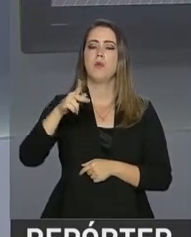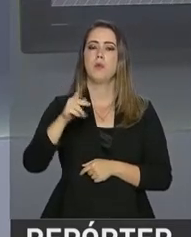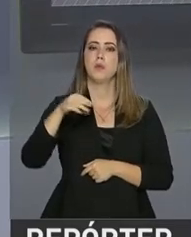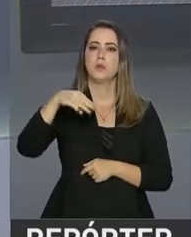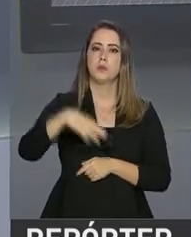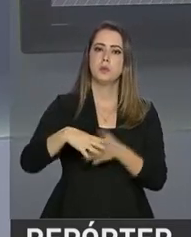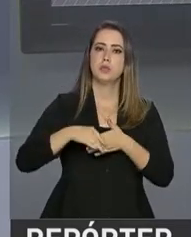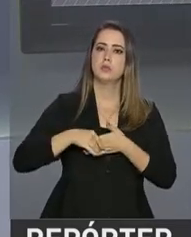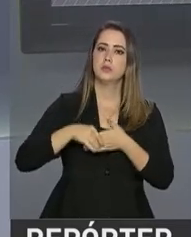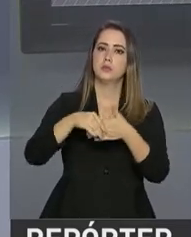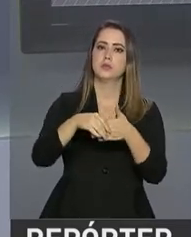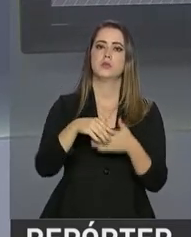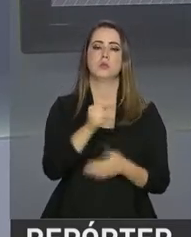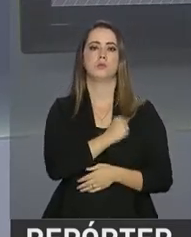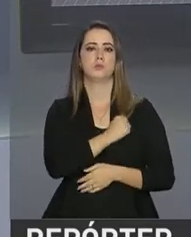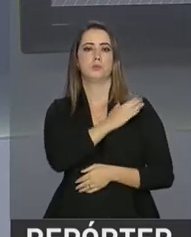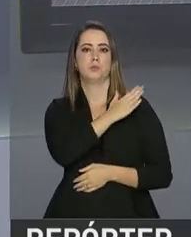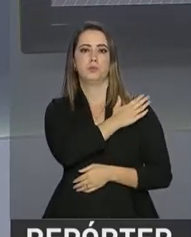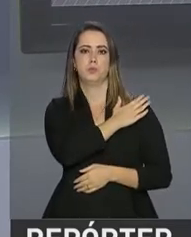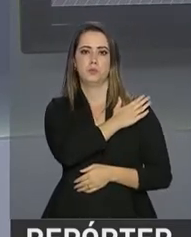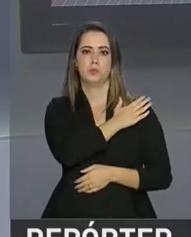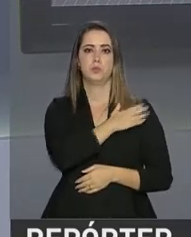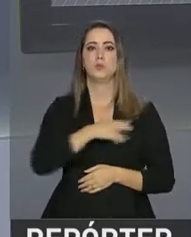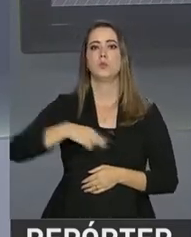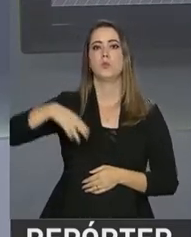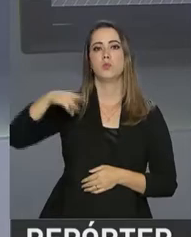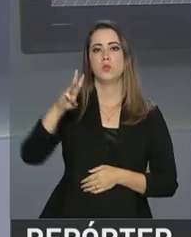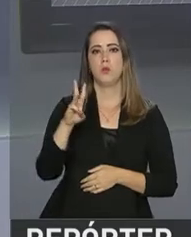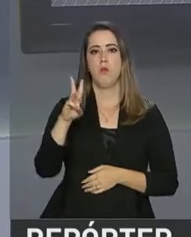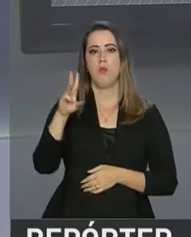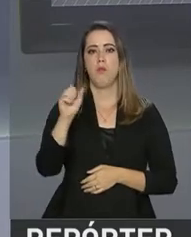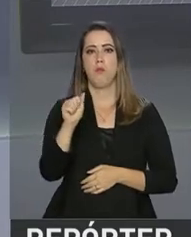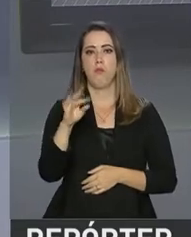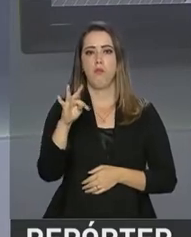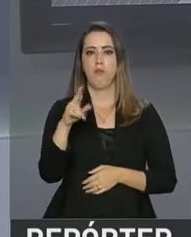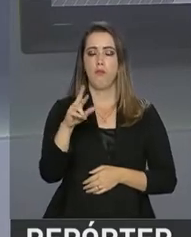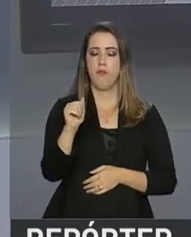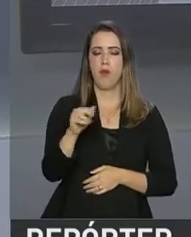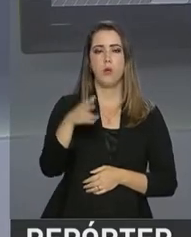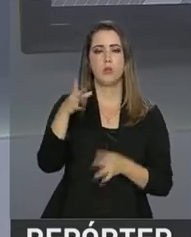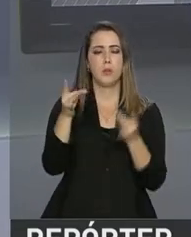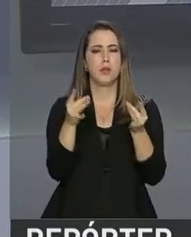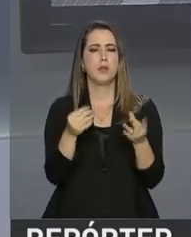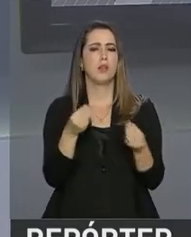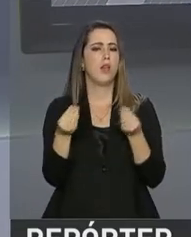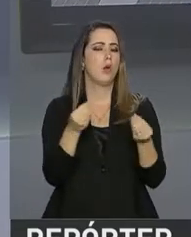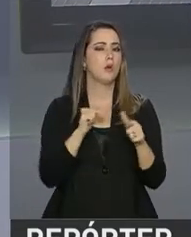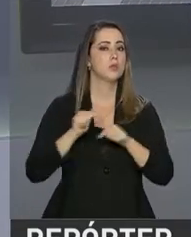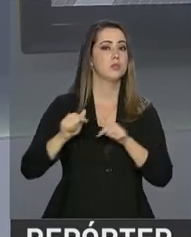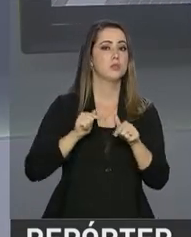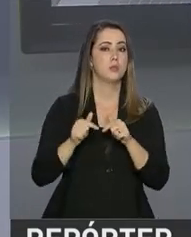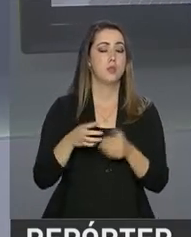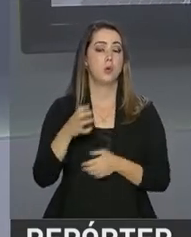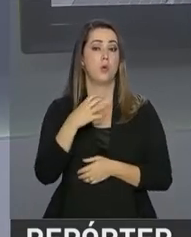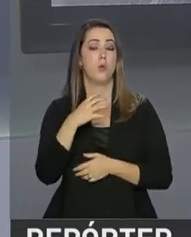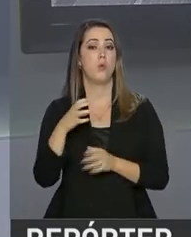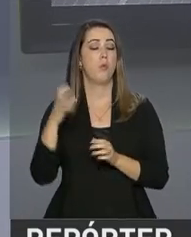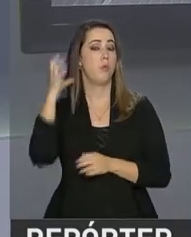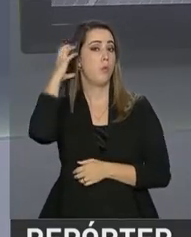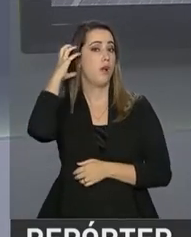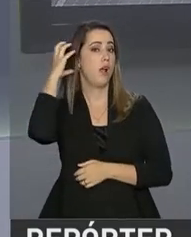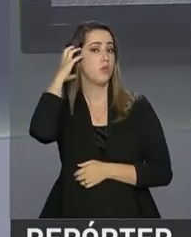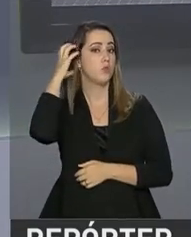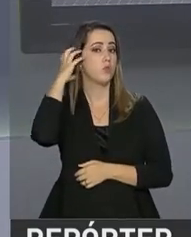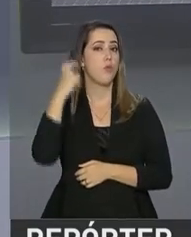interventor general walter braga neto e para saber dos primeiros resultados desse trabalho o programa de rádio voz do